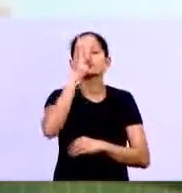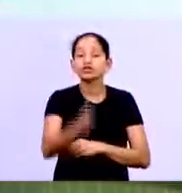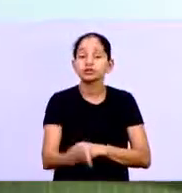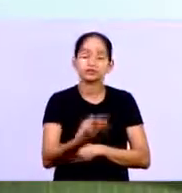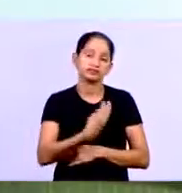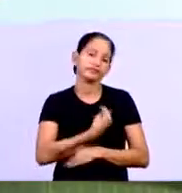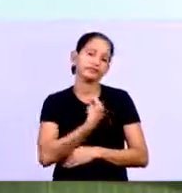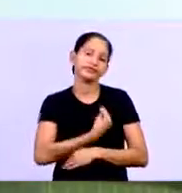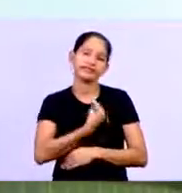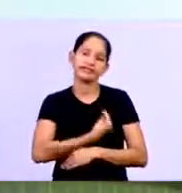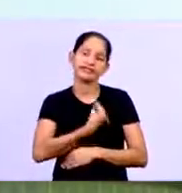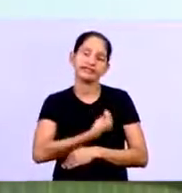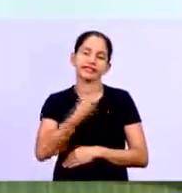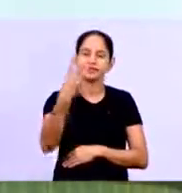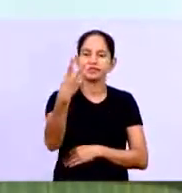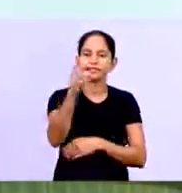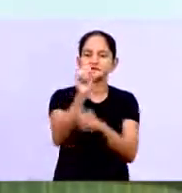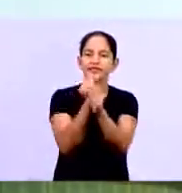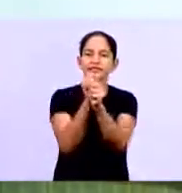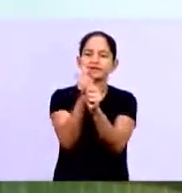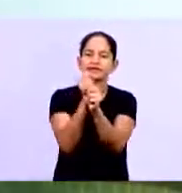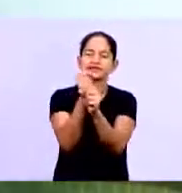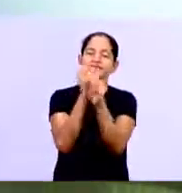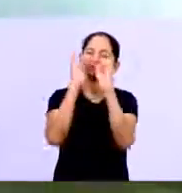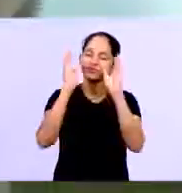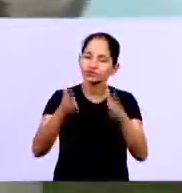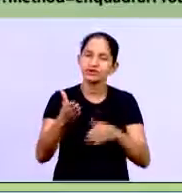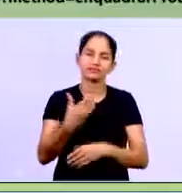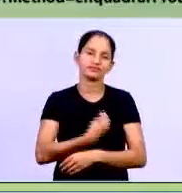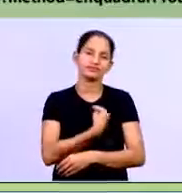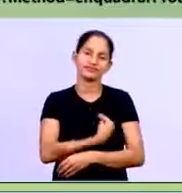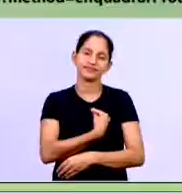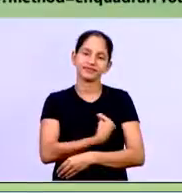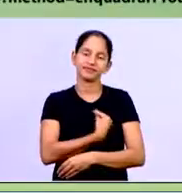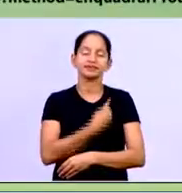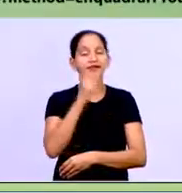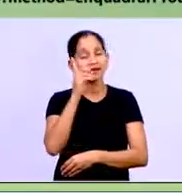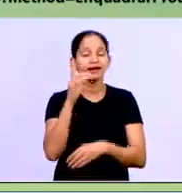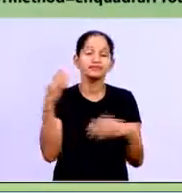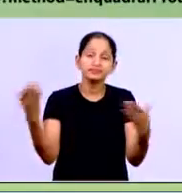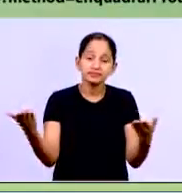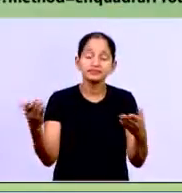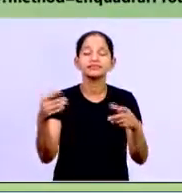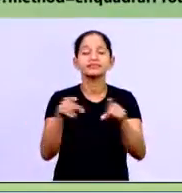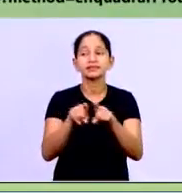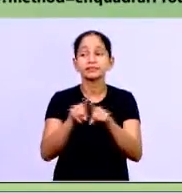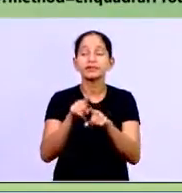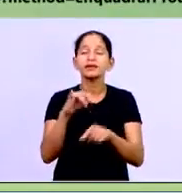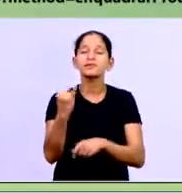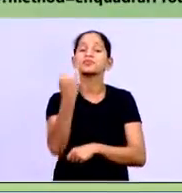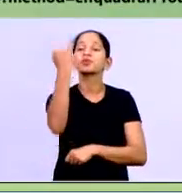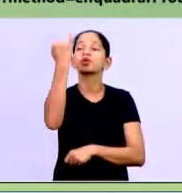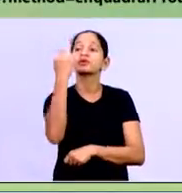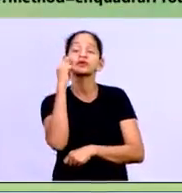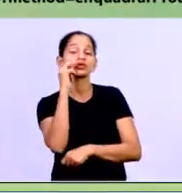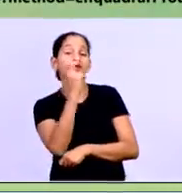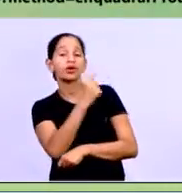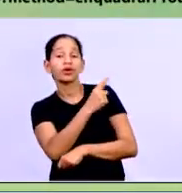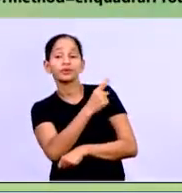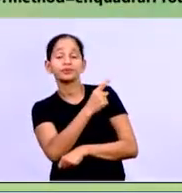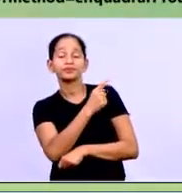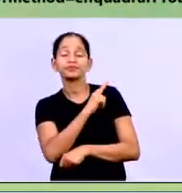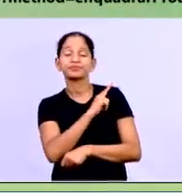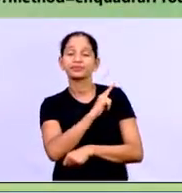demorar 30 anos para pagar toda essa casa. Mas o mais interessante nesse slide é isso aqui.